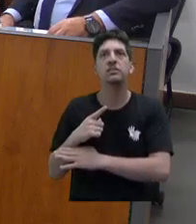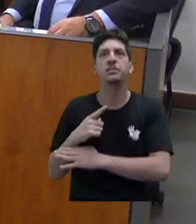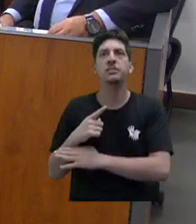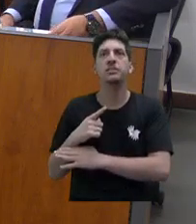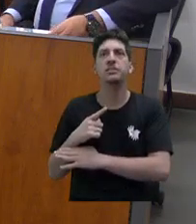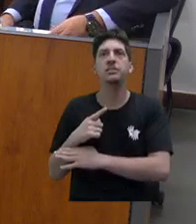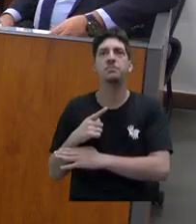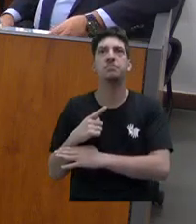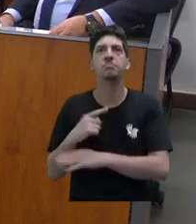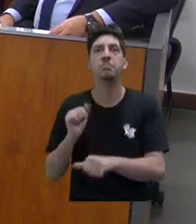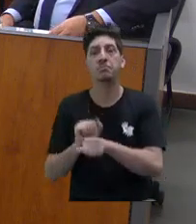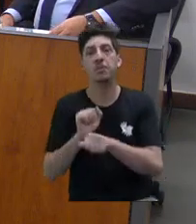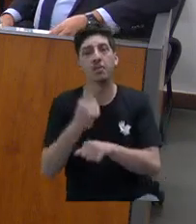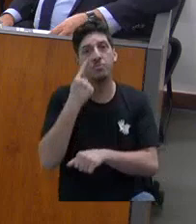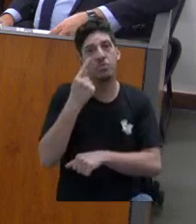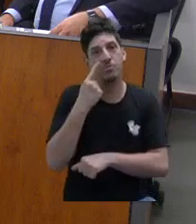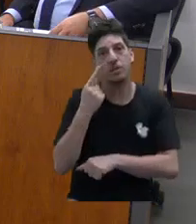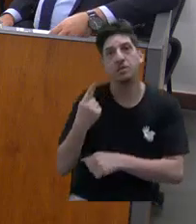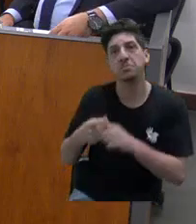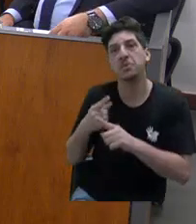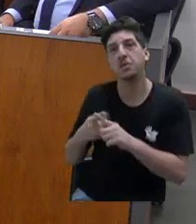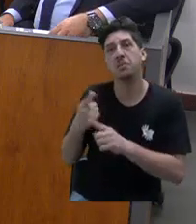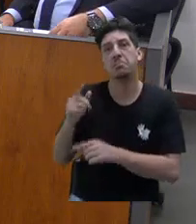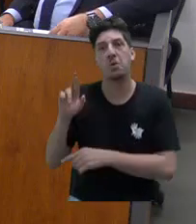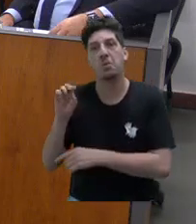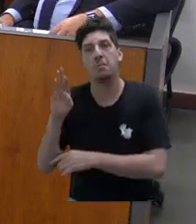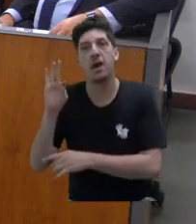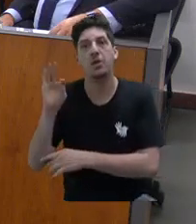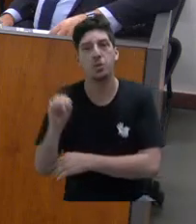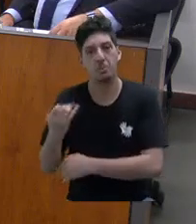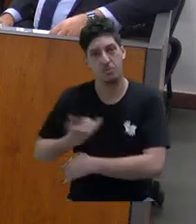Não, espera que vou verificar, que o Roberto Andrade me passou.